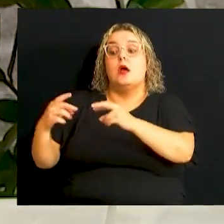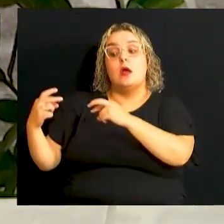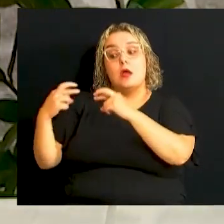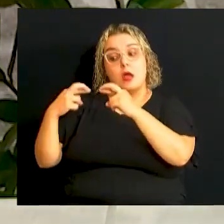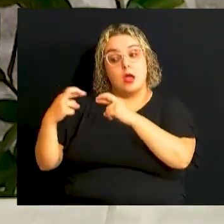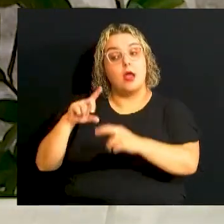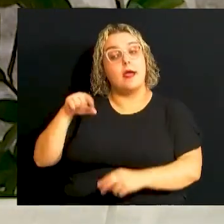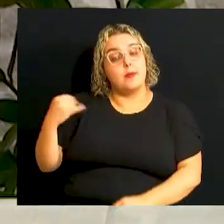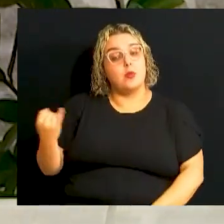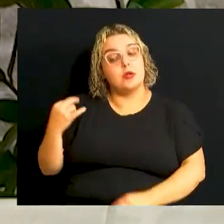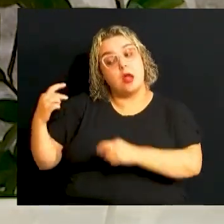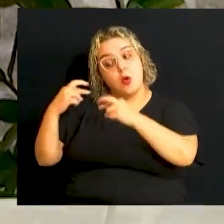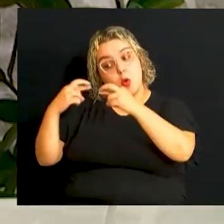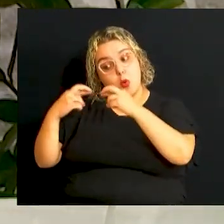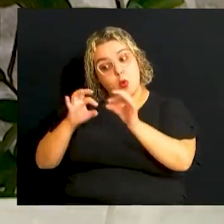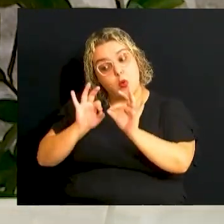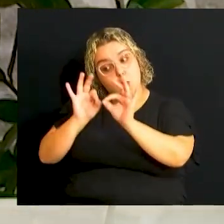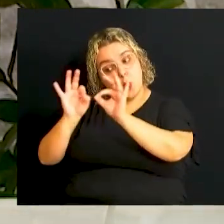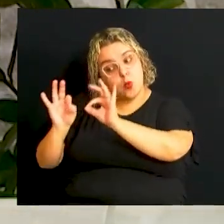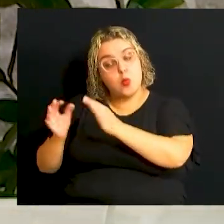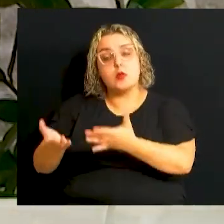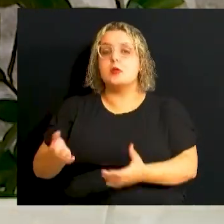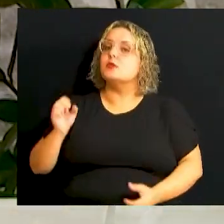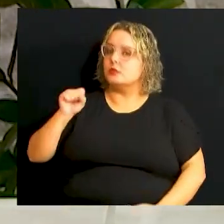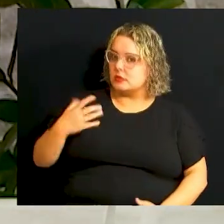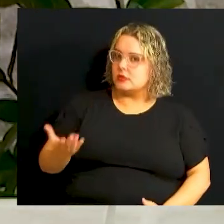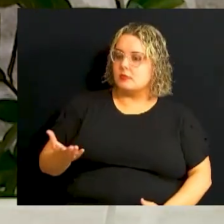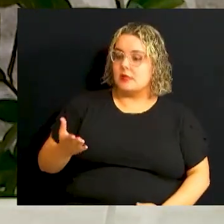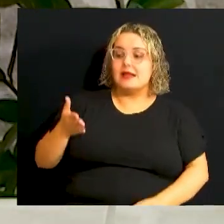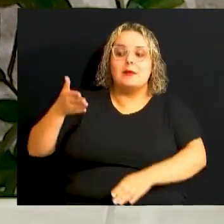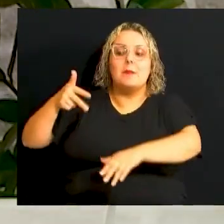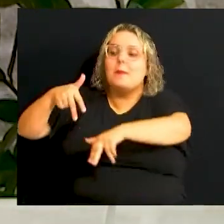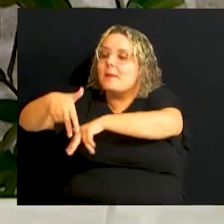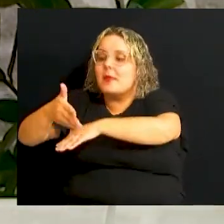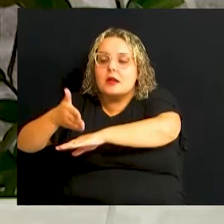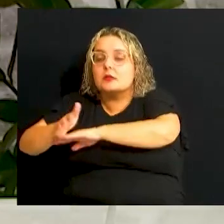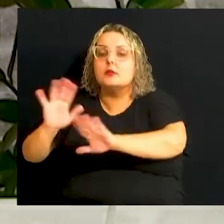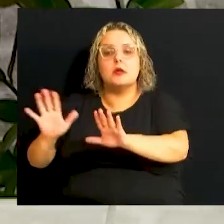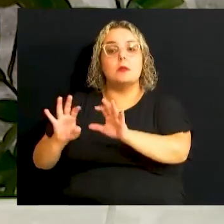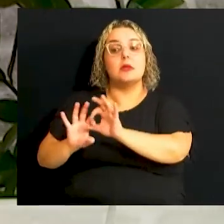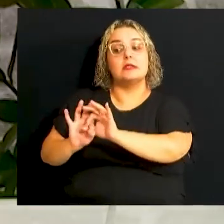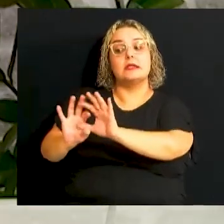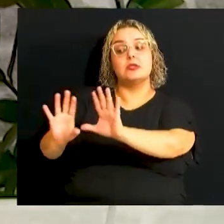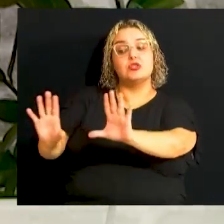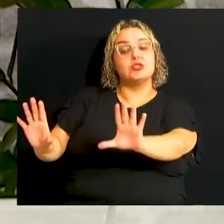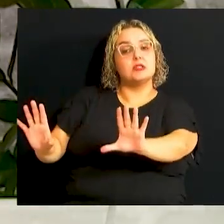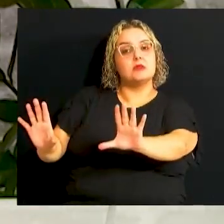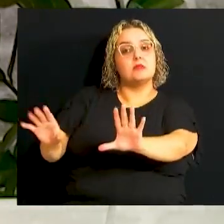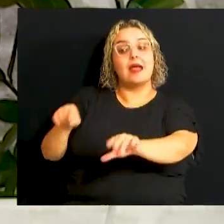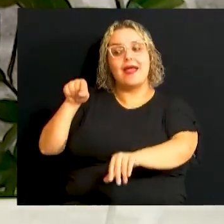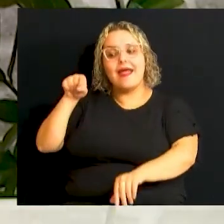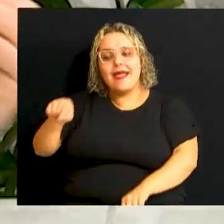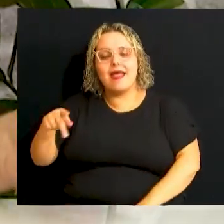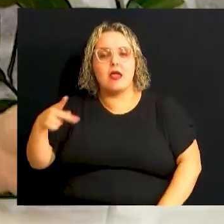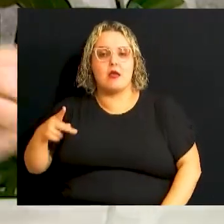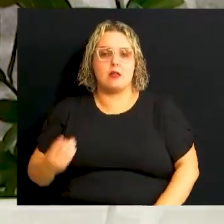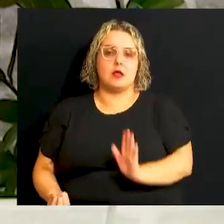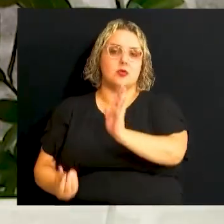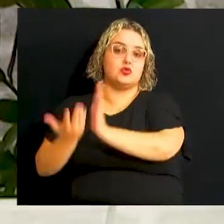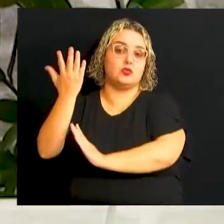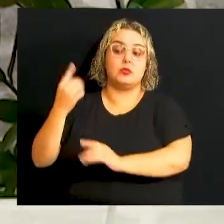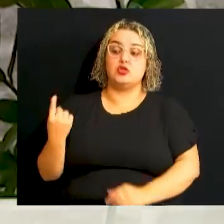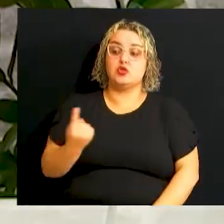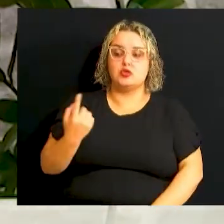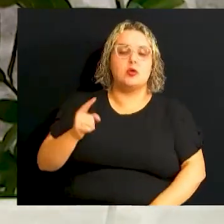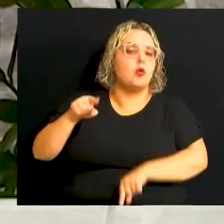você supervisionar, você estar olhando, observando, mas é também deixar essa criança